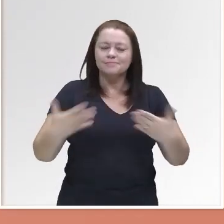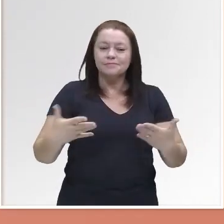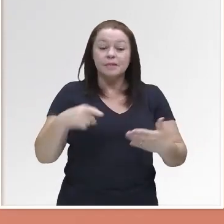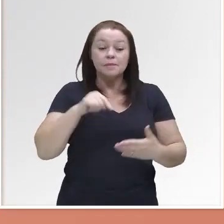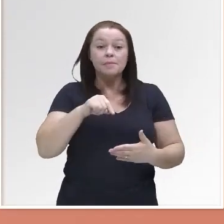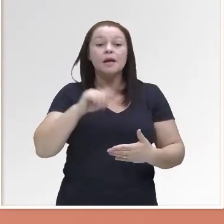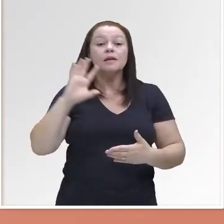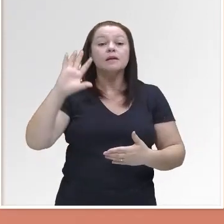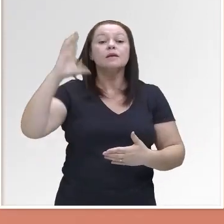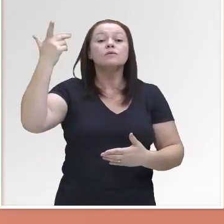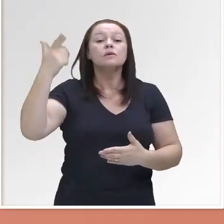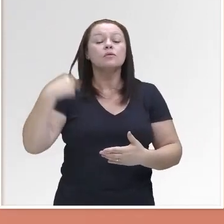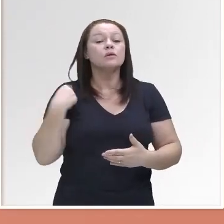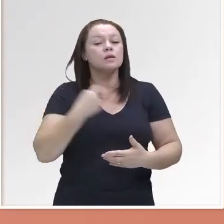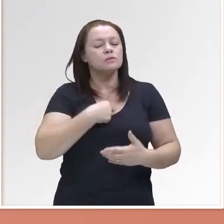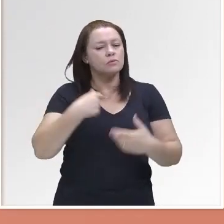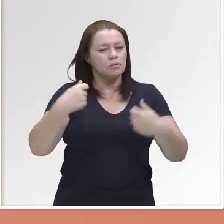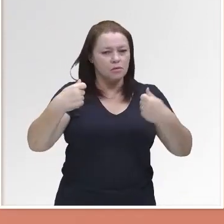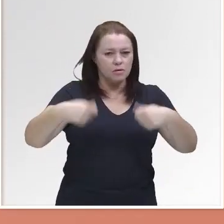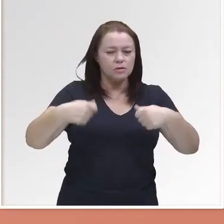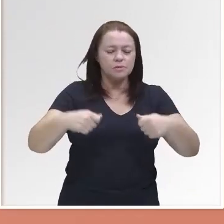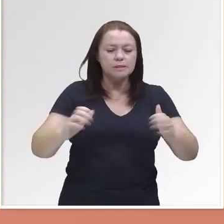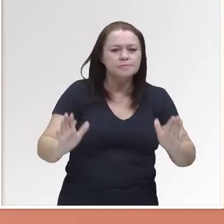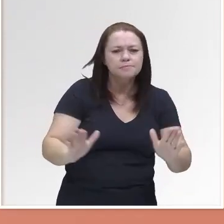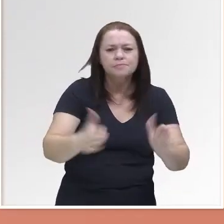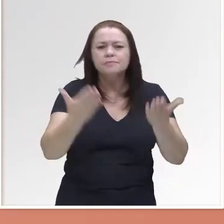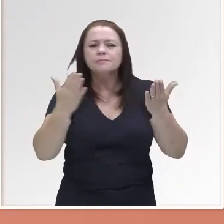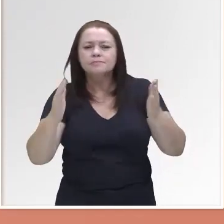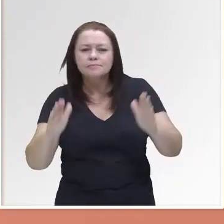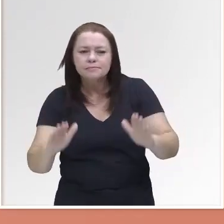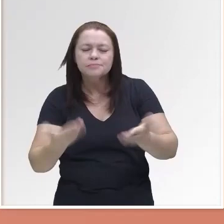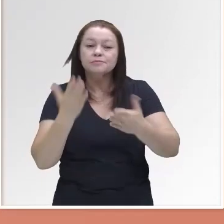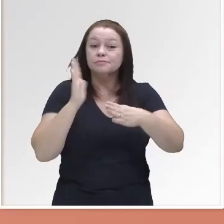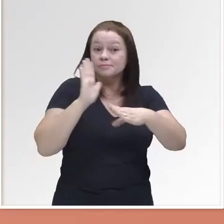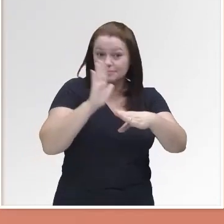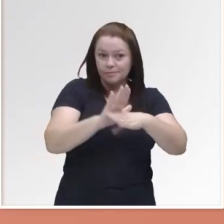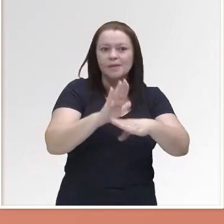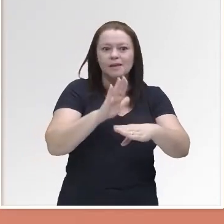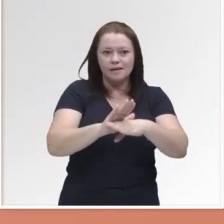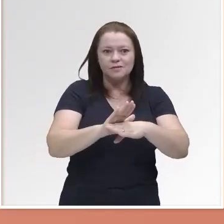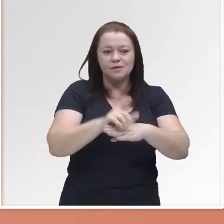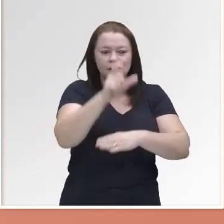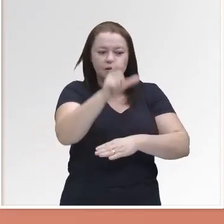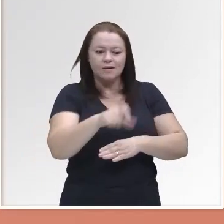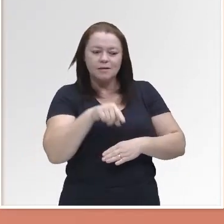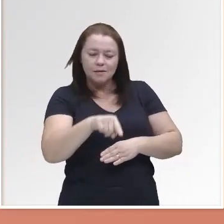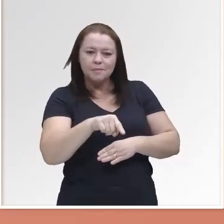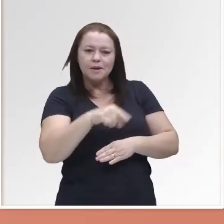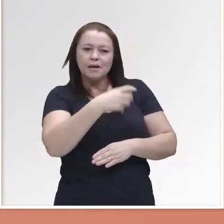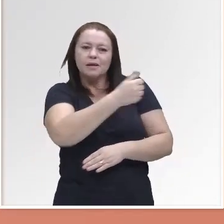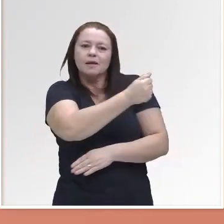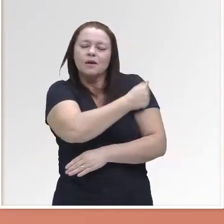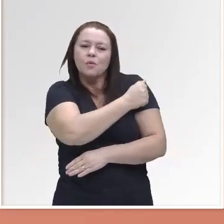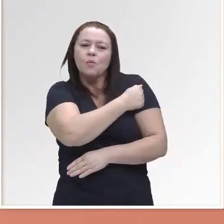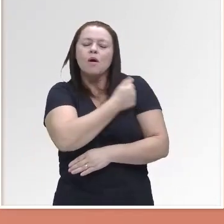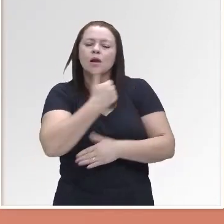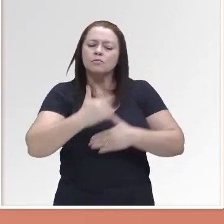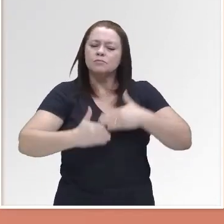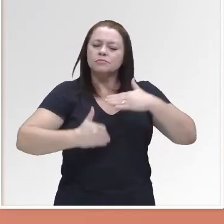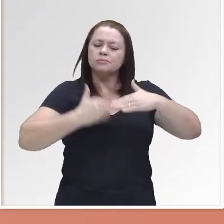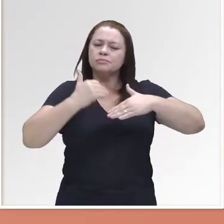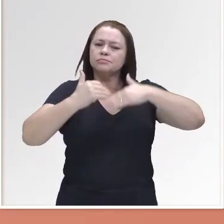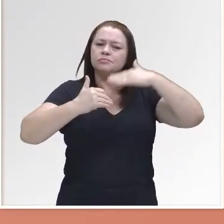aconteça, nós devemos incentivá-lo, ajudá-lo, para que ele, no decorrer do tempo, ele